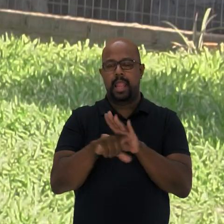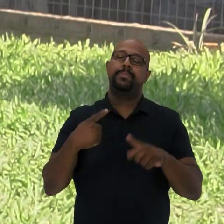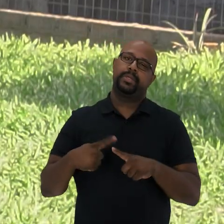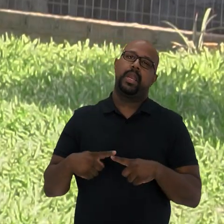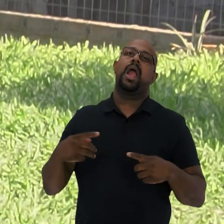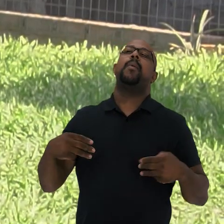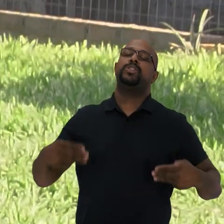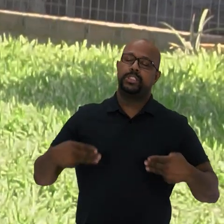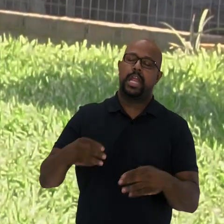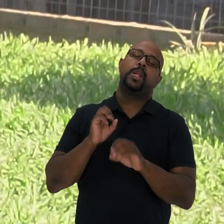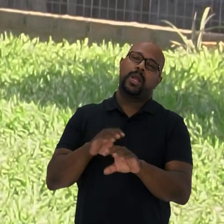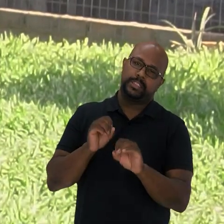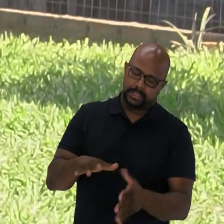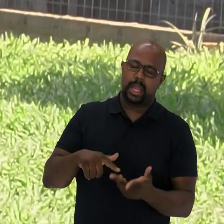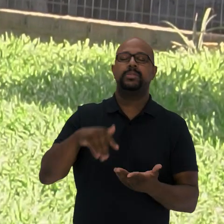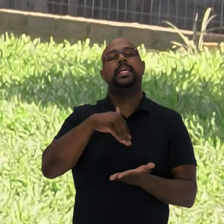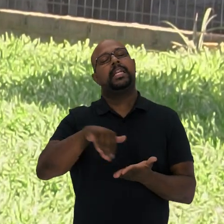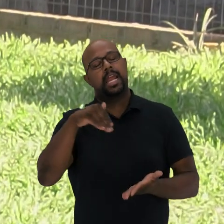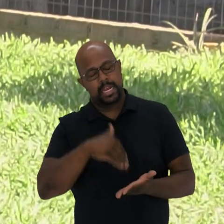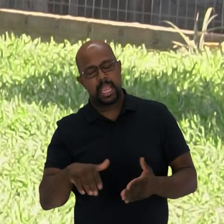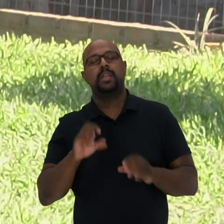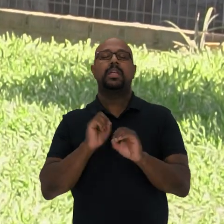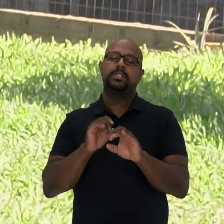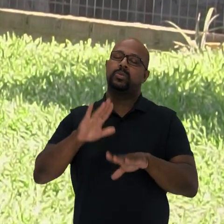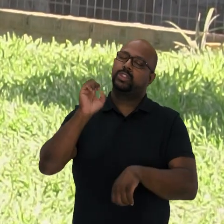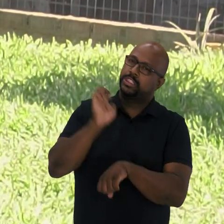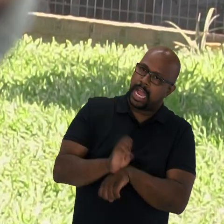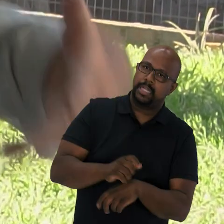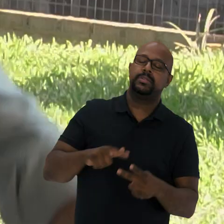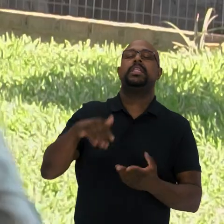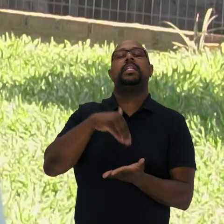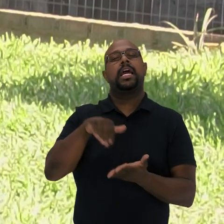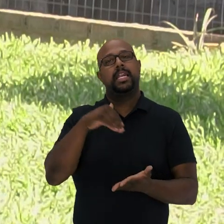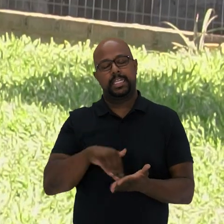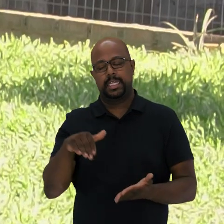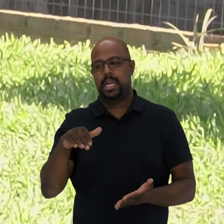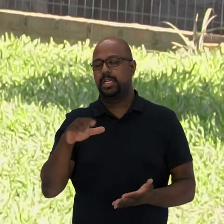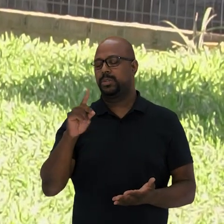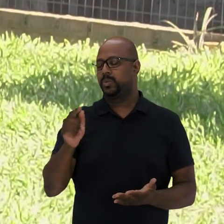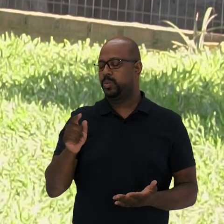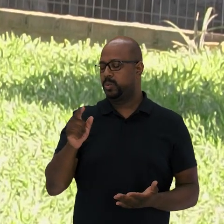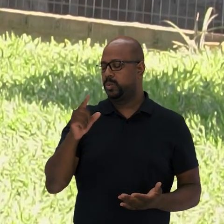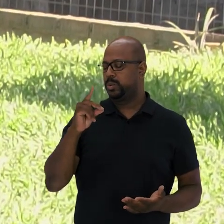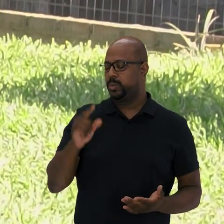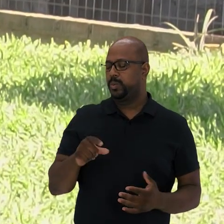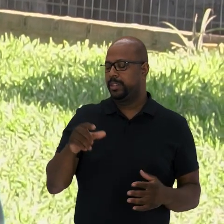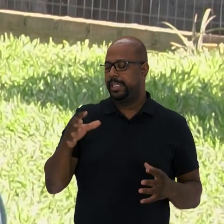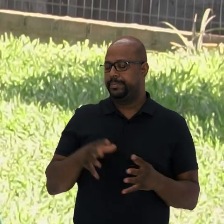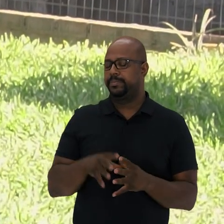envolve o Ministério da Educação, a Secretaria da Educação do Estado, Secretaria do